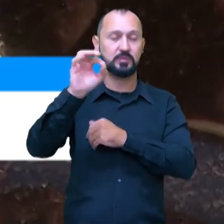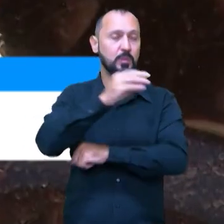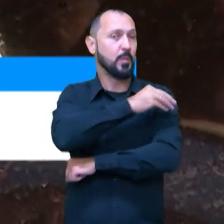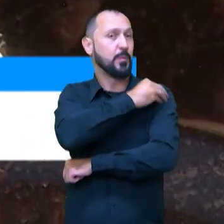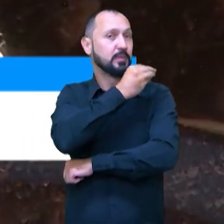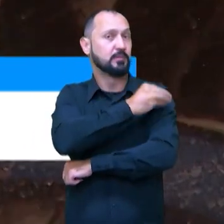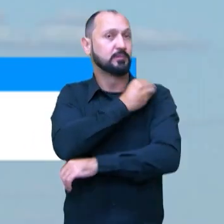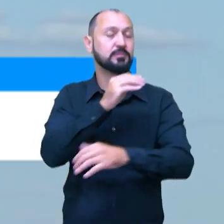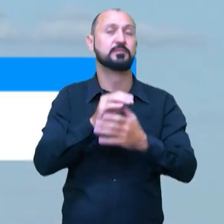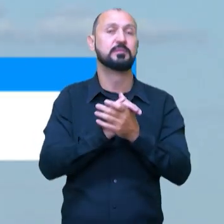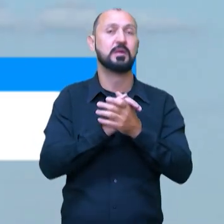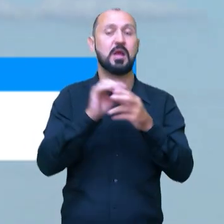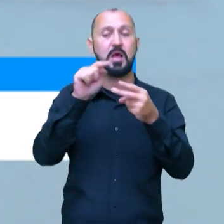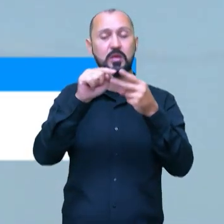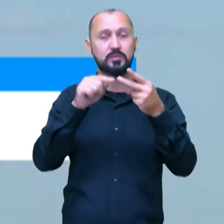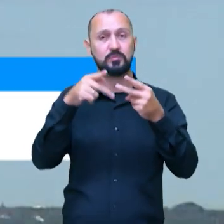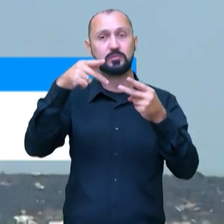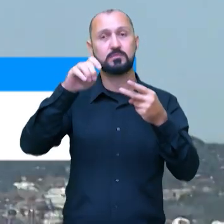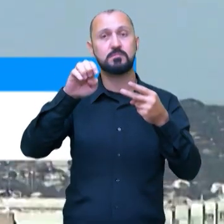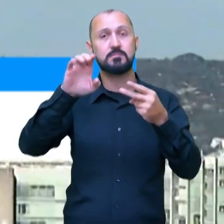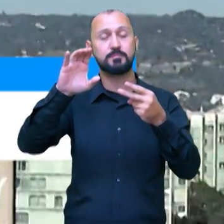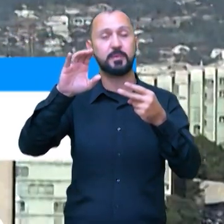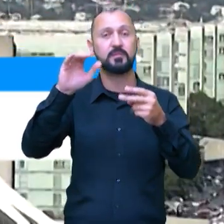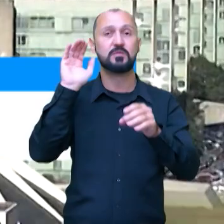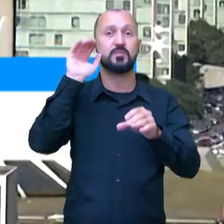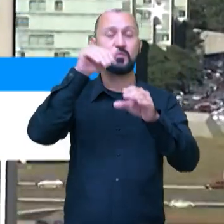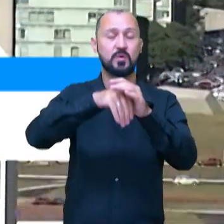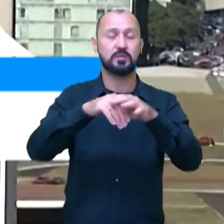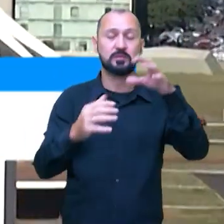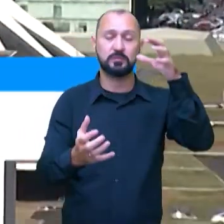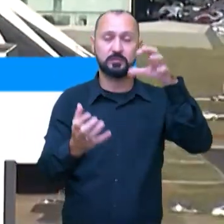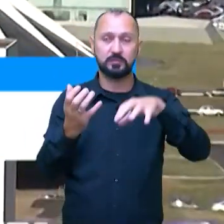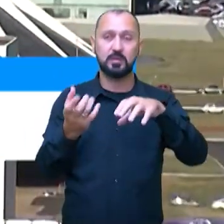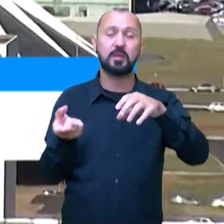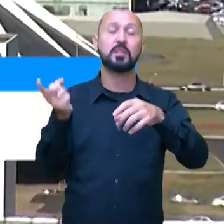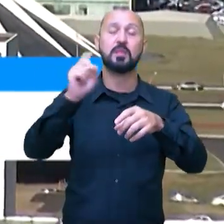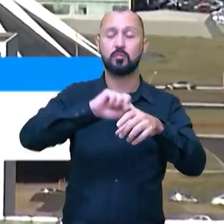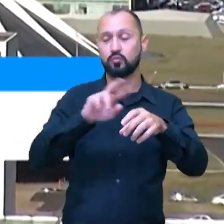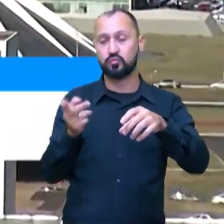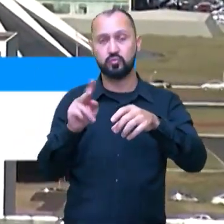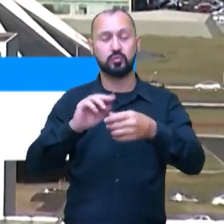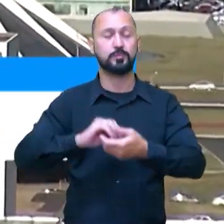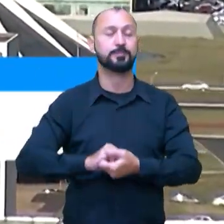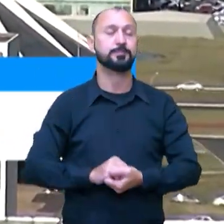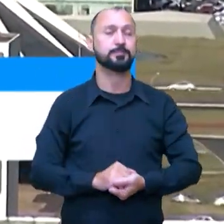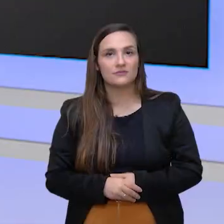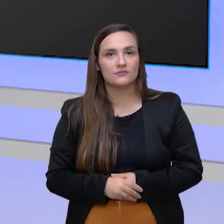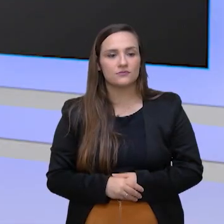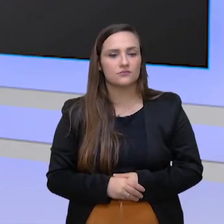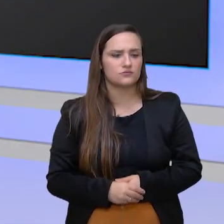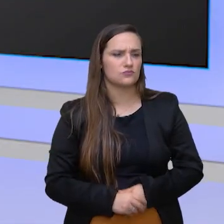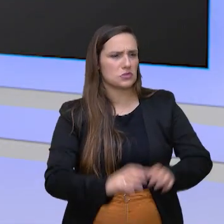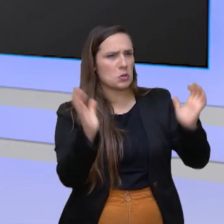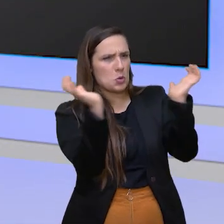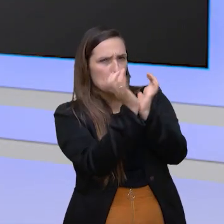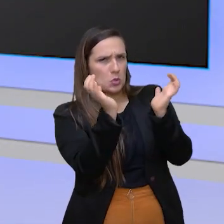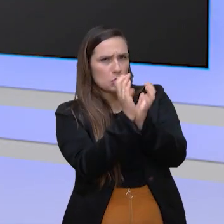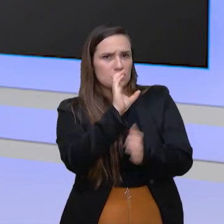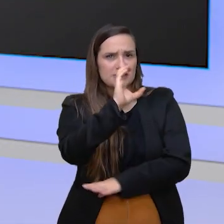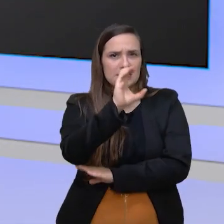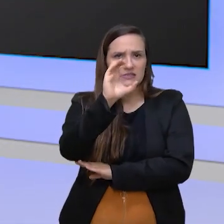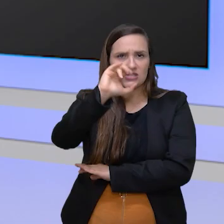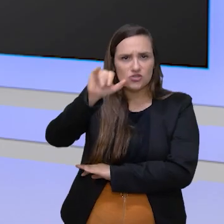para o etanol. As duas PECs serão votadas primeiro no Senado e depois na Câmara. Comissão